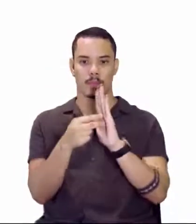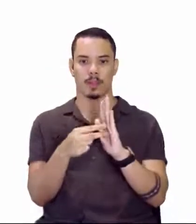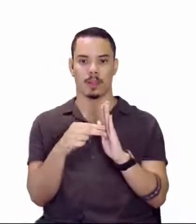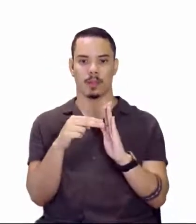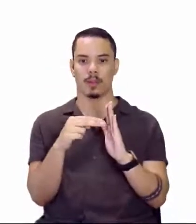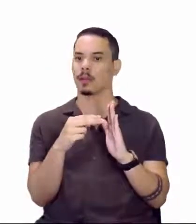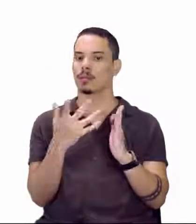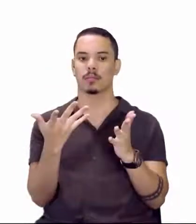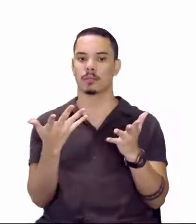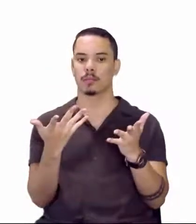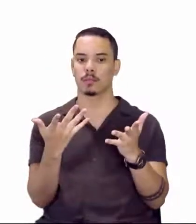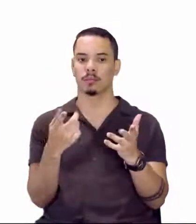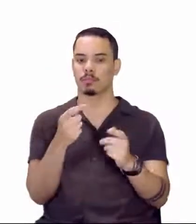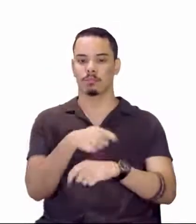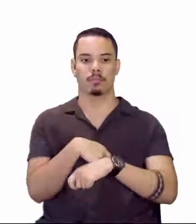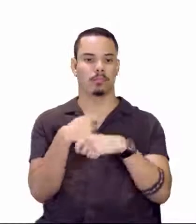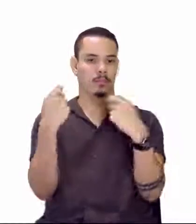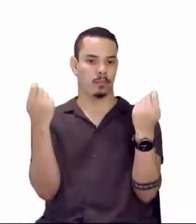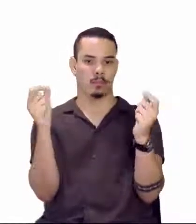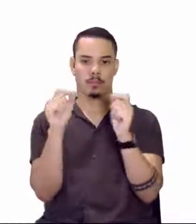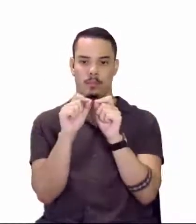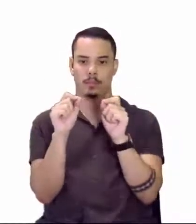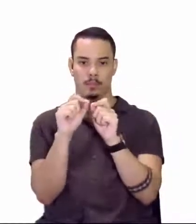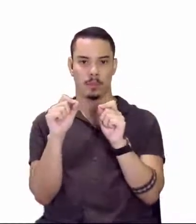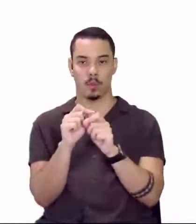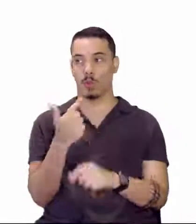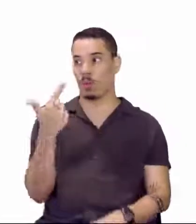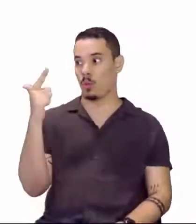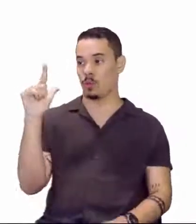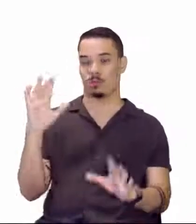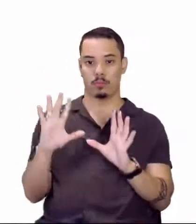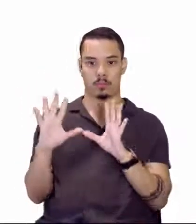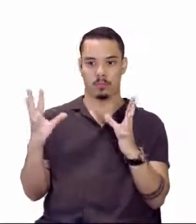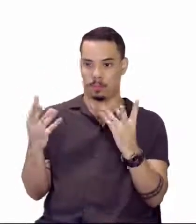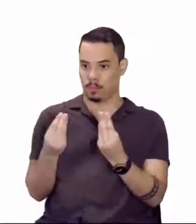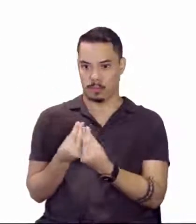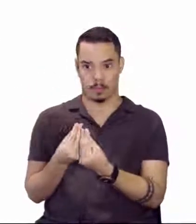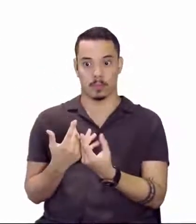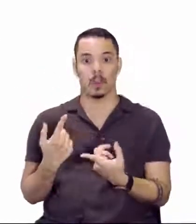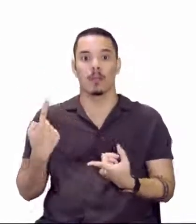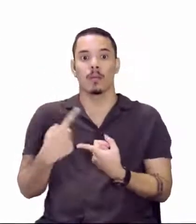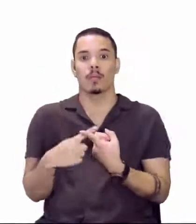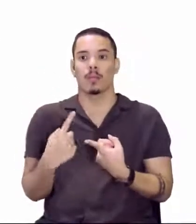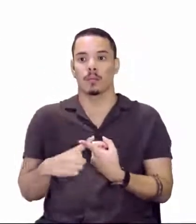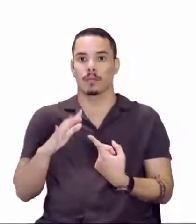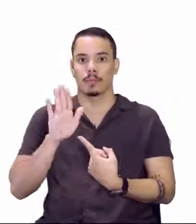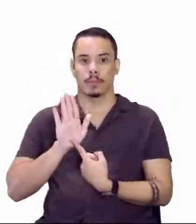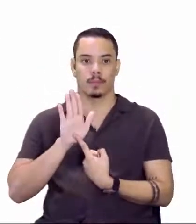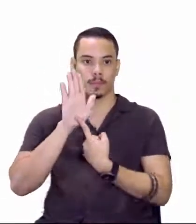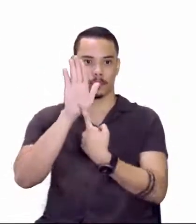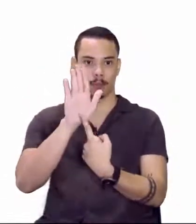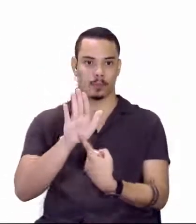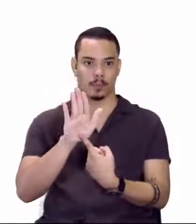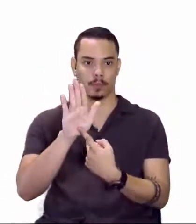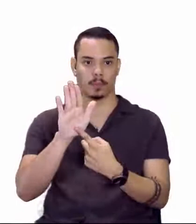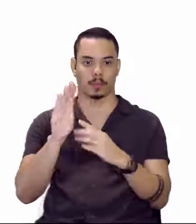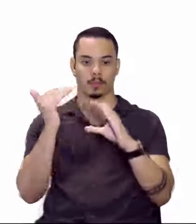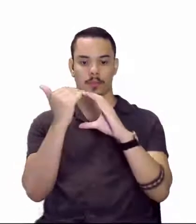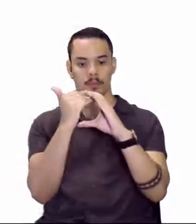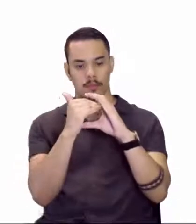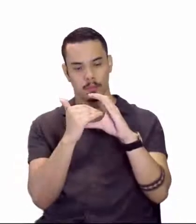seja, incapazes de reagir com outras substâncias. Por quê? Porque ele apresenta sua última